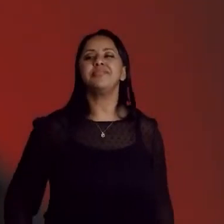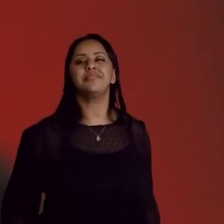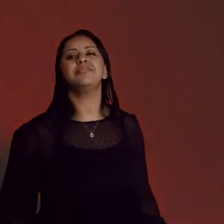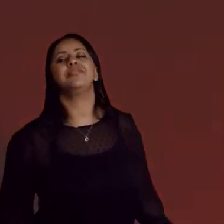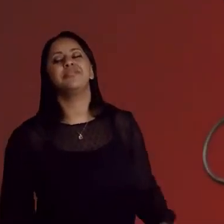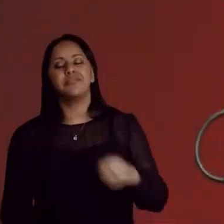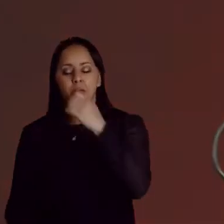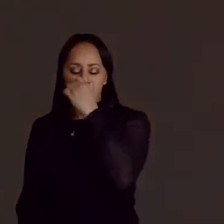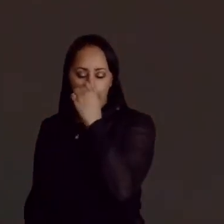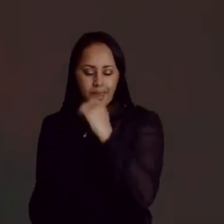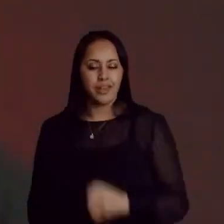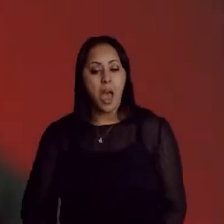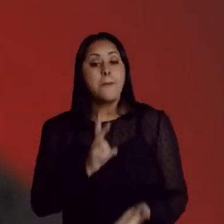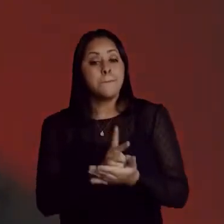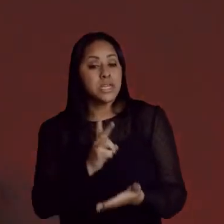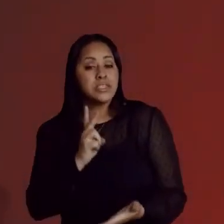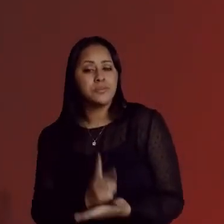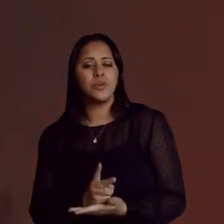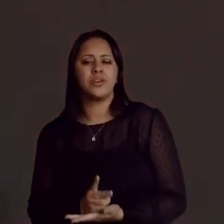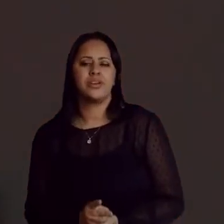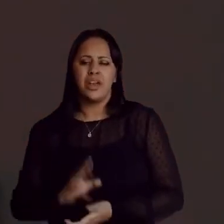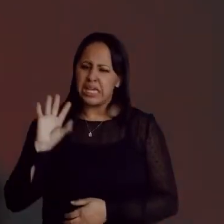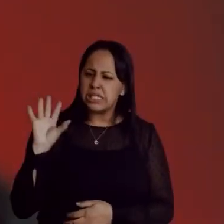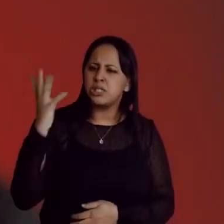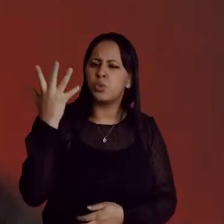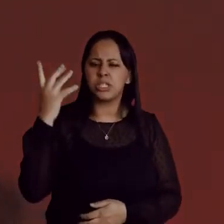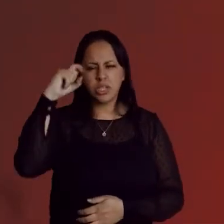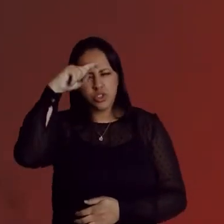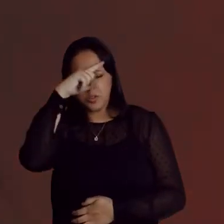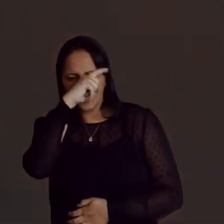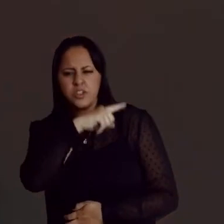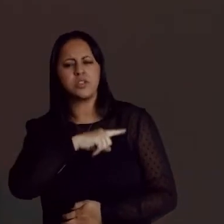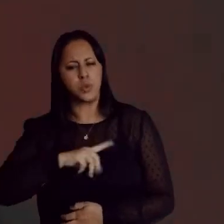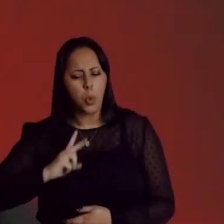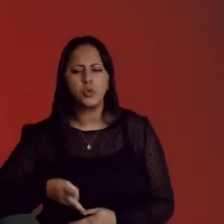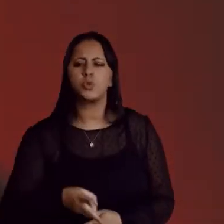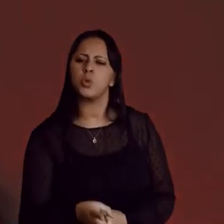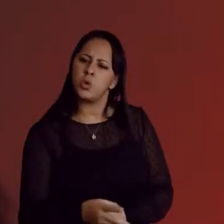alegrarei. Ainda cante, e ainda que a figueira